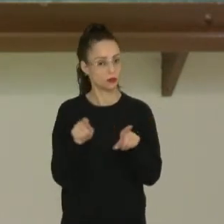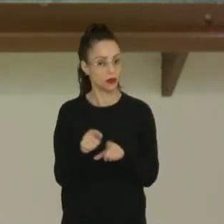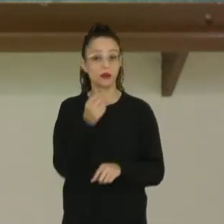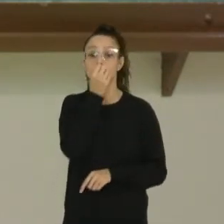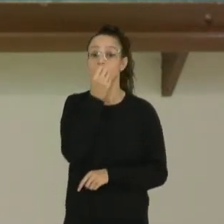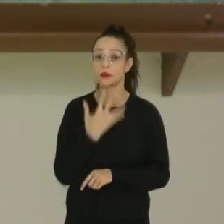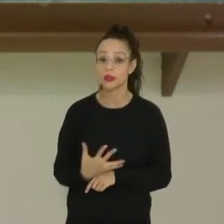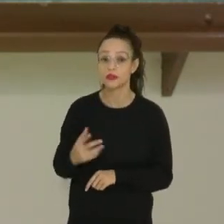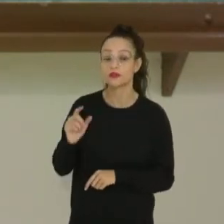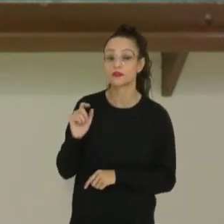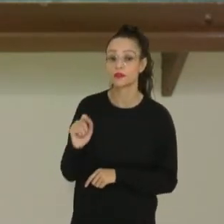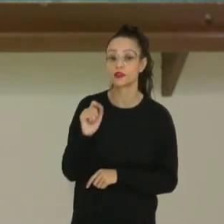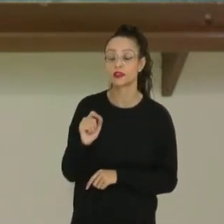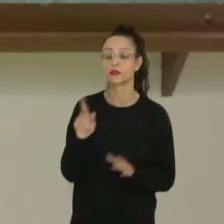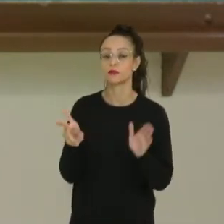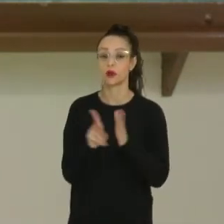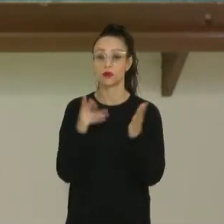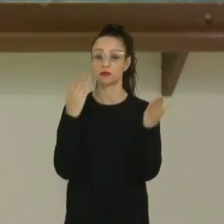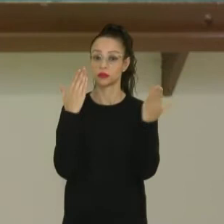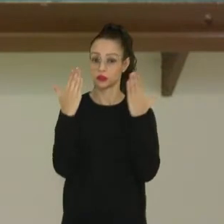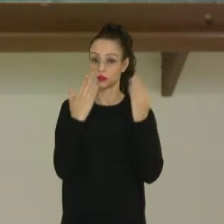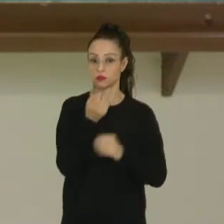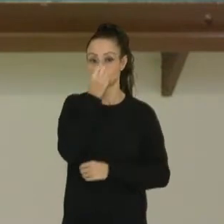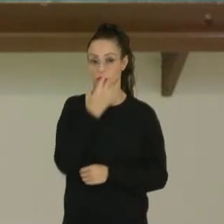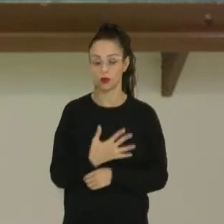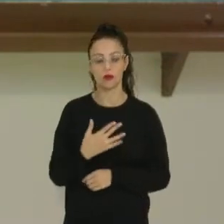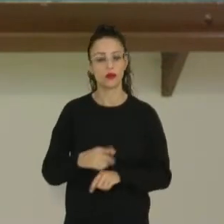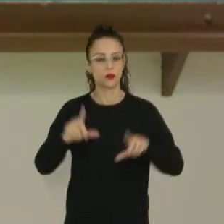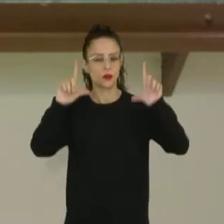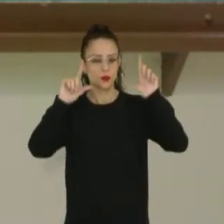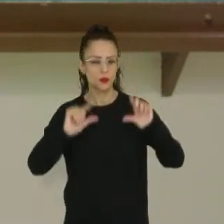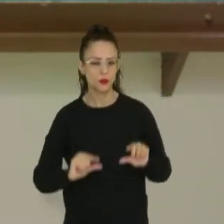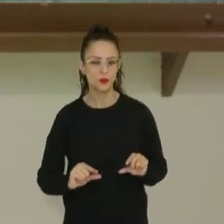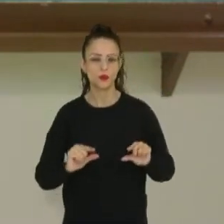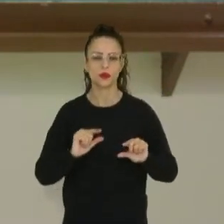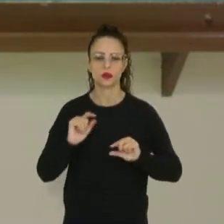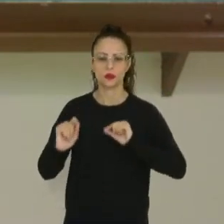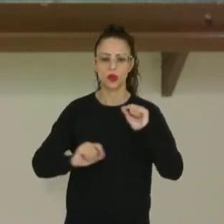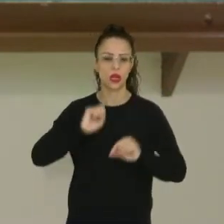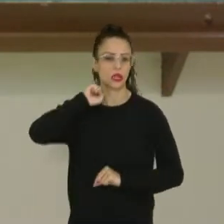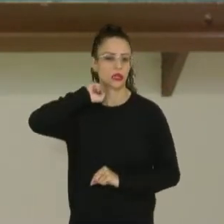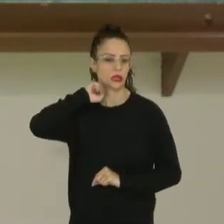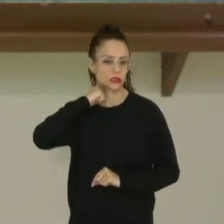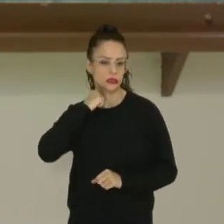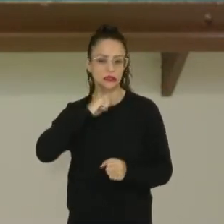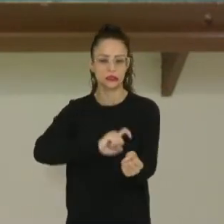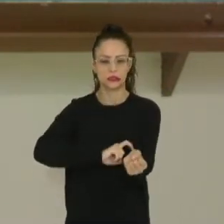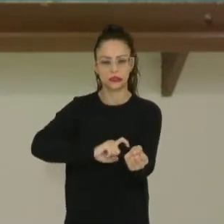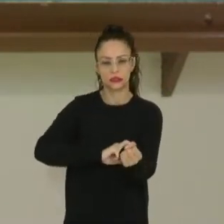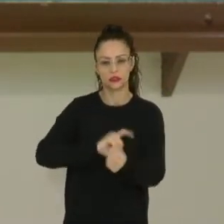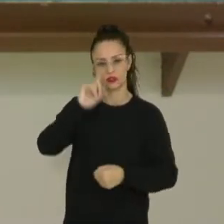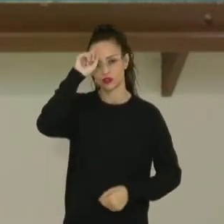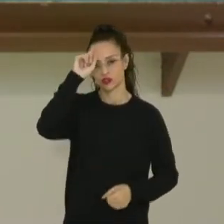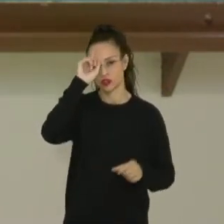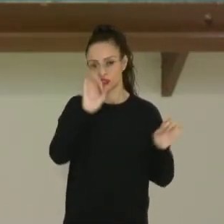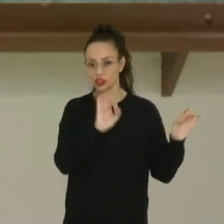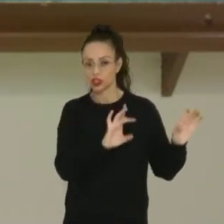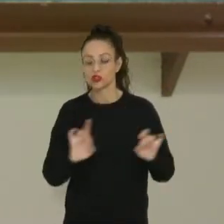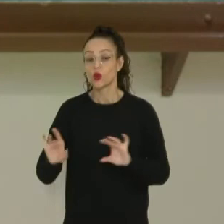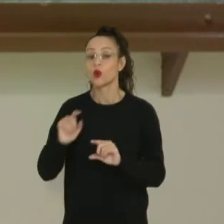benefícios emocionais. Então eles aliviam as tensões do dia a dia, né? Ali aquilo que te deixa